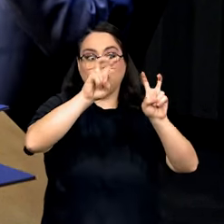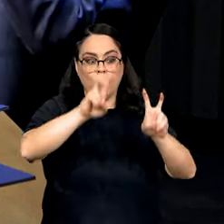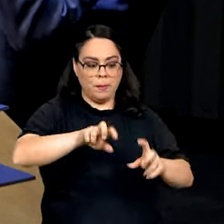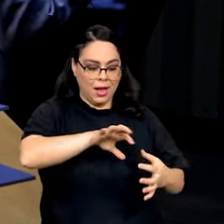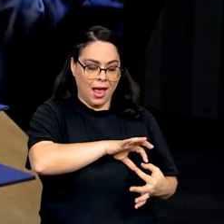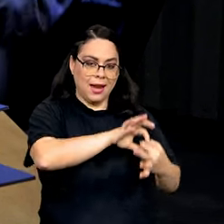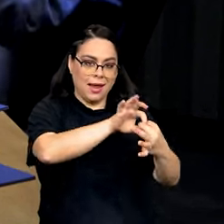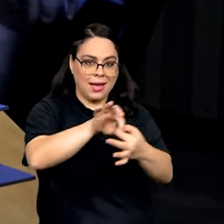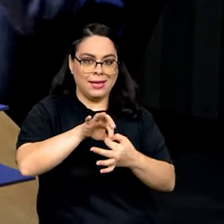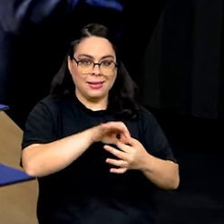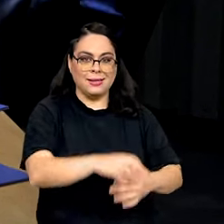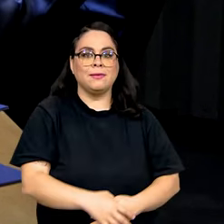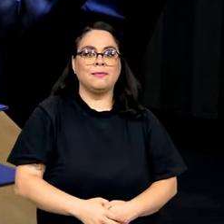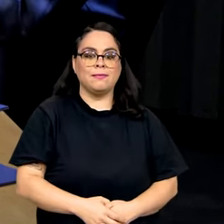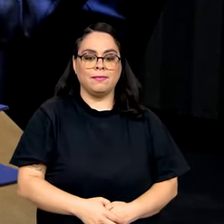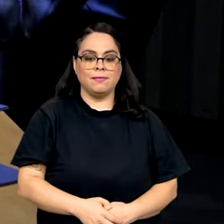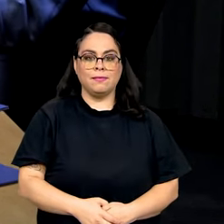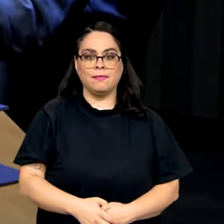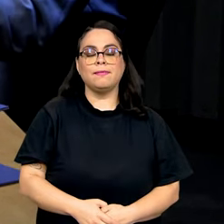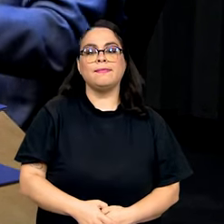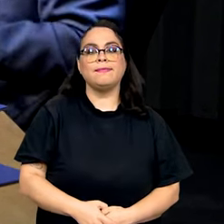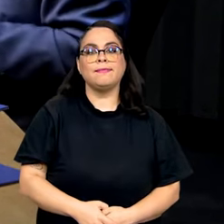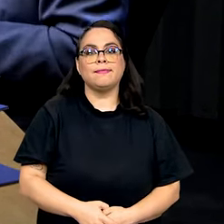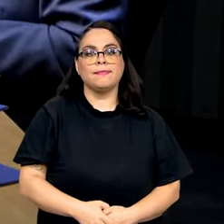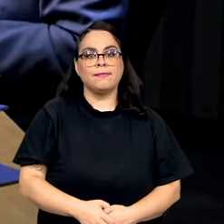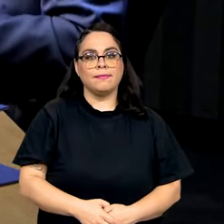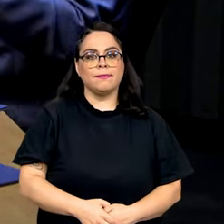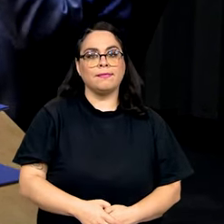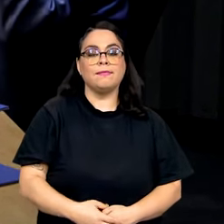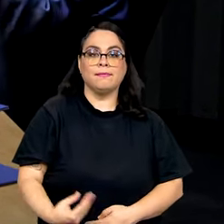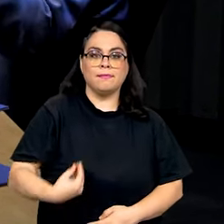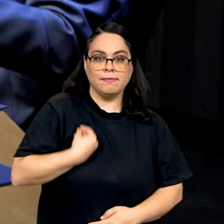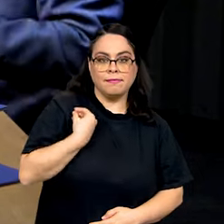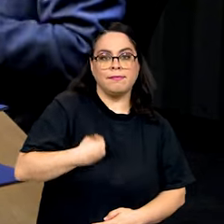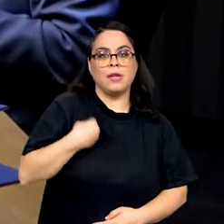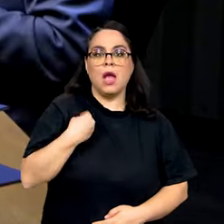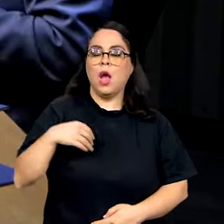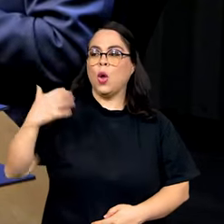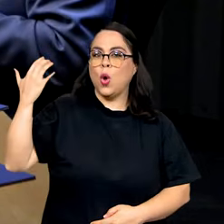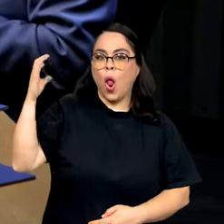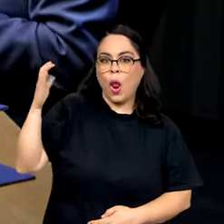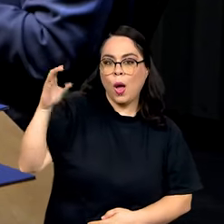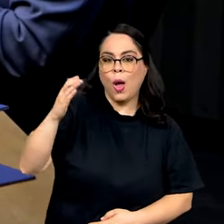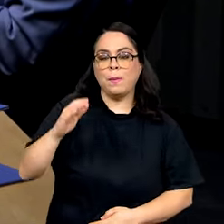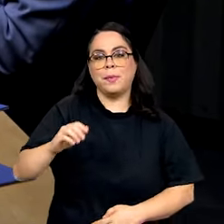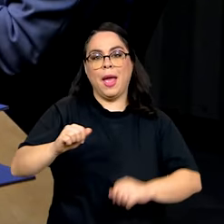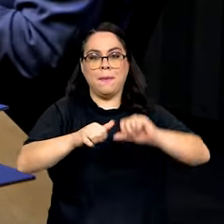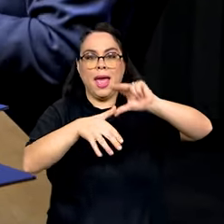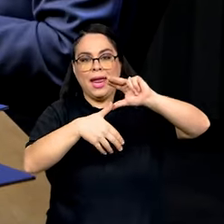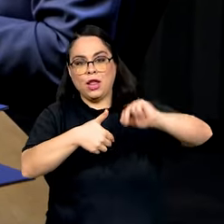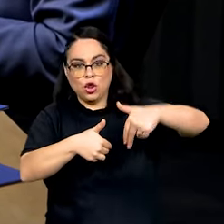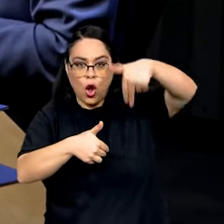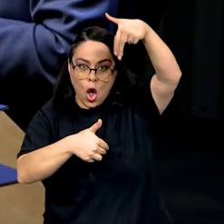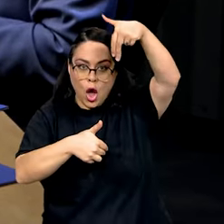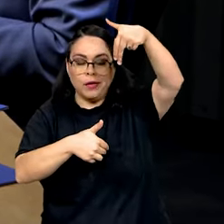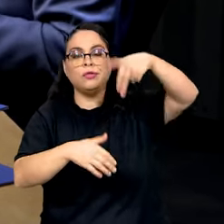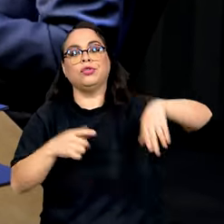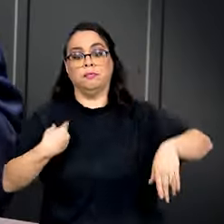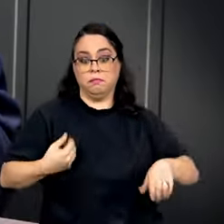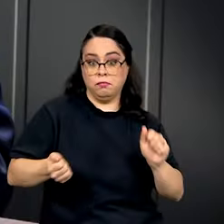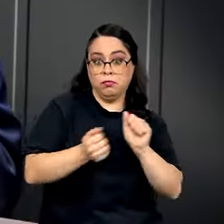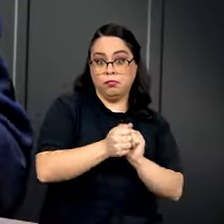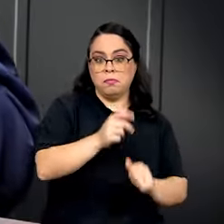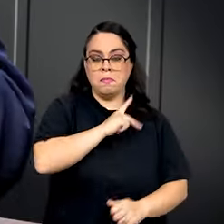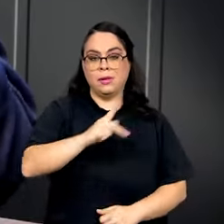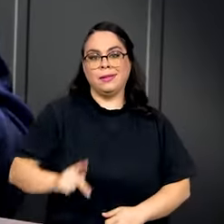aliança visitamos aos eh na Colômbia na América do Norte tive com o presidente Lula